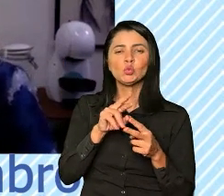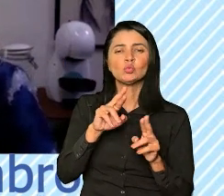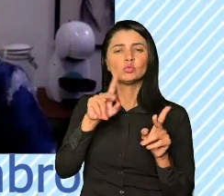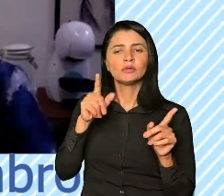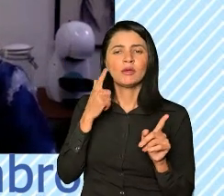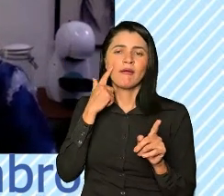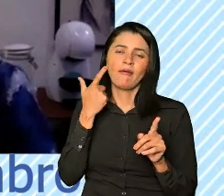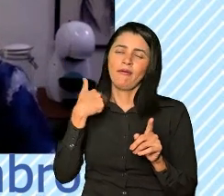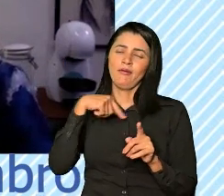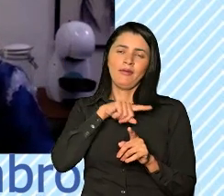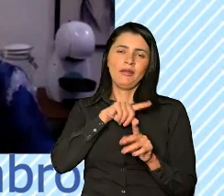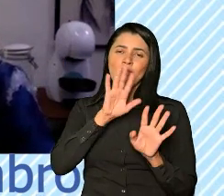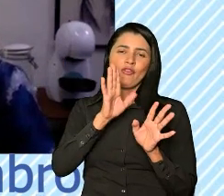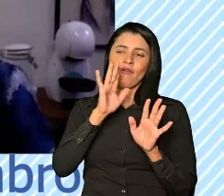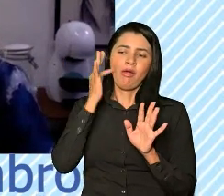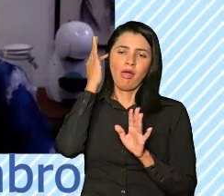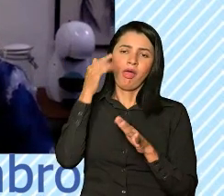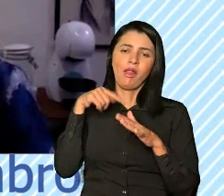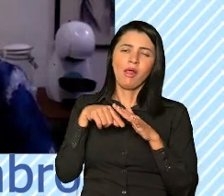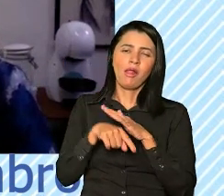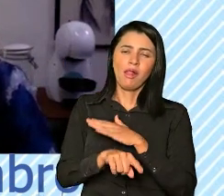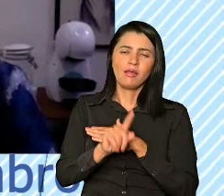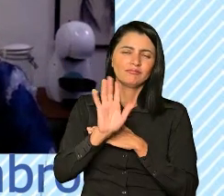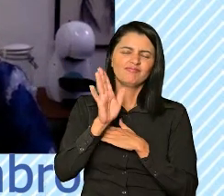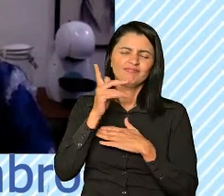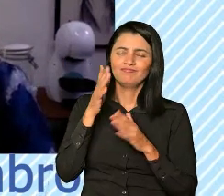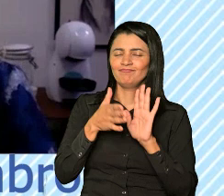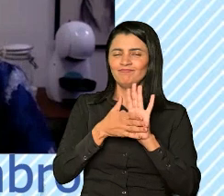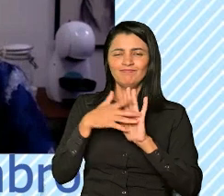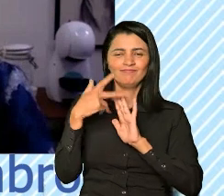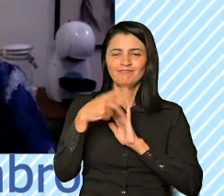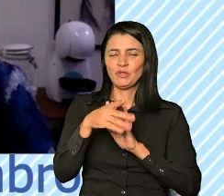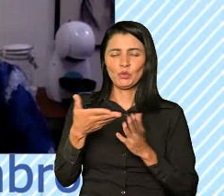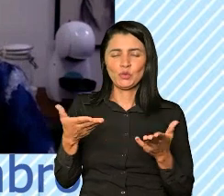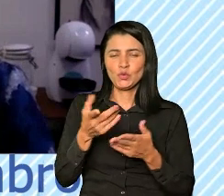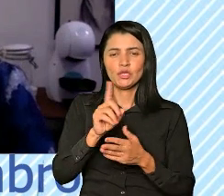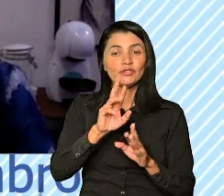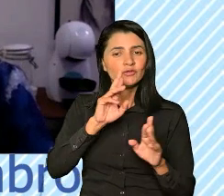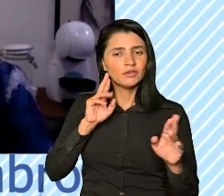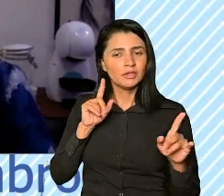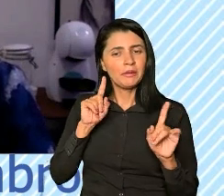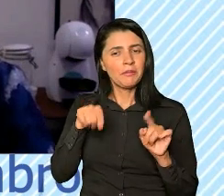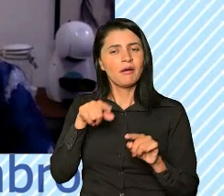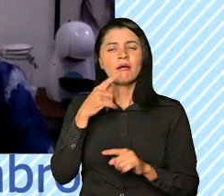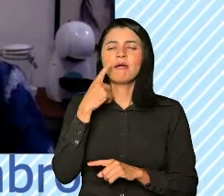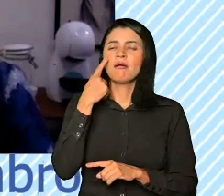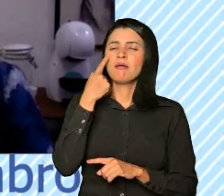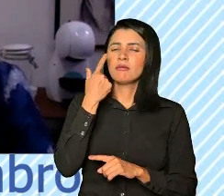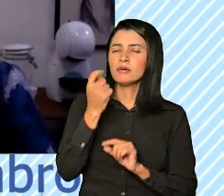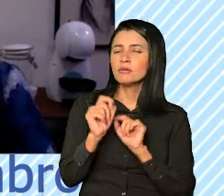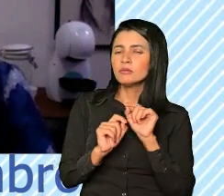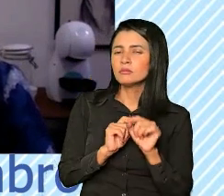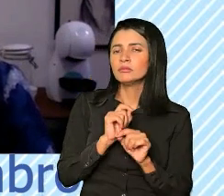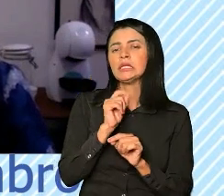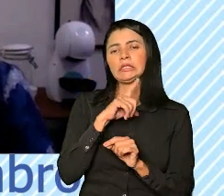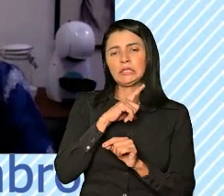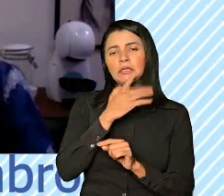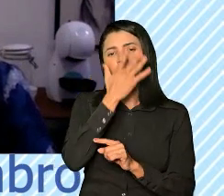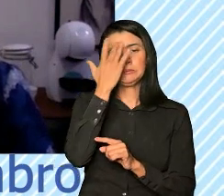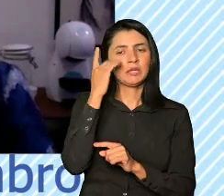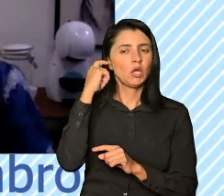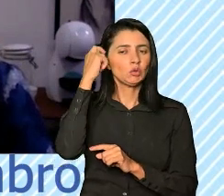não vai cair em excessos teóricos, acho que não é muito propósito do dia de hoje, mas talvez seja interessante dizer que há autores que